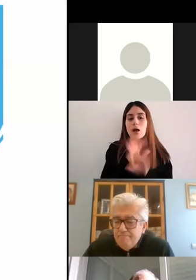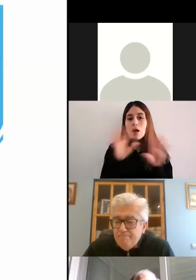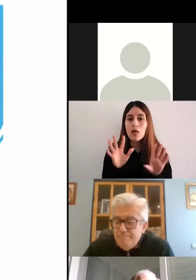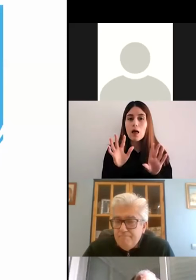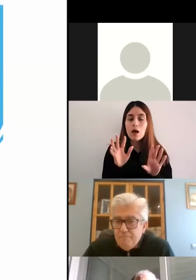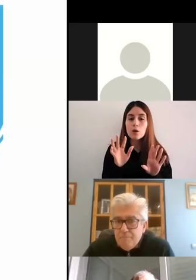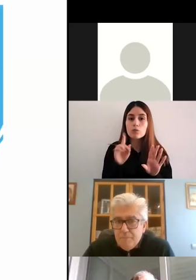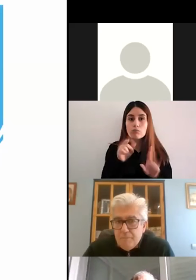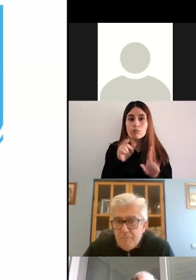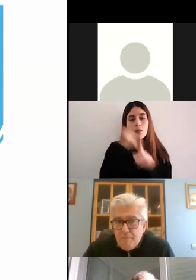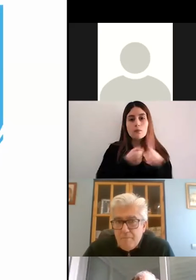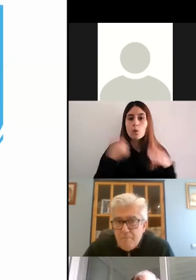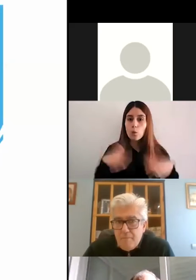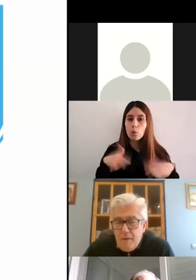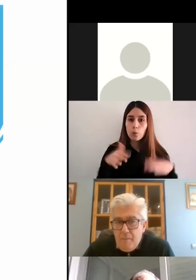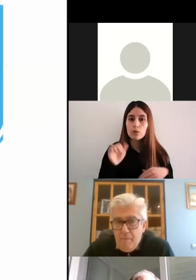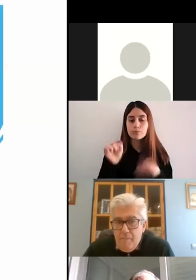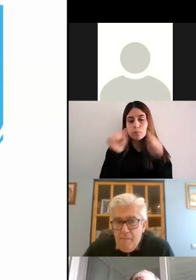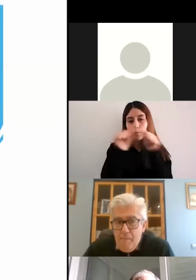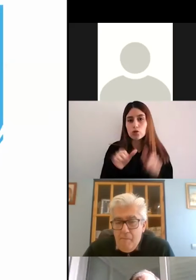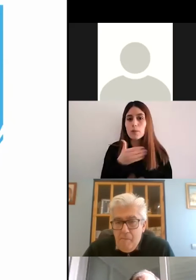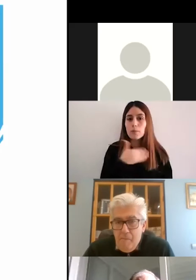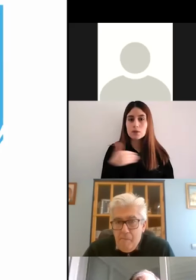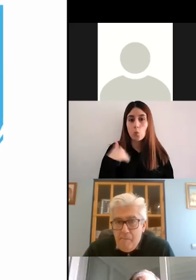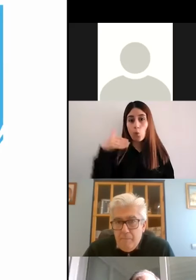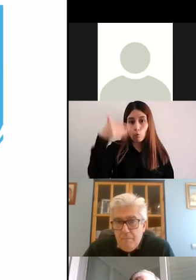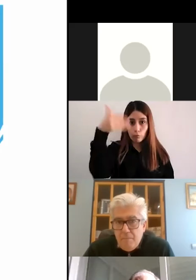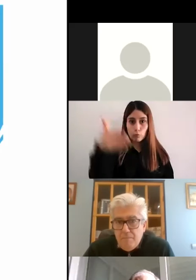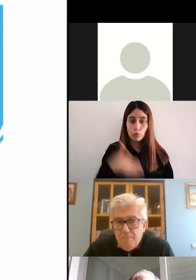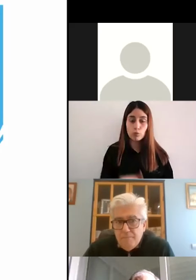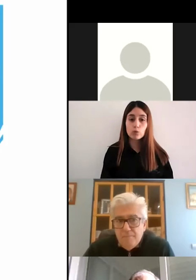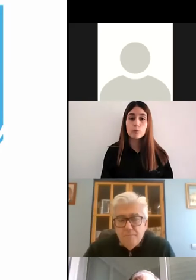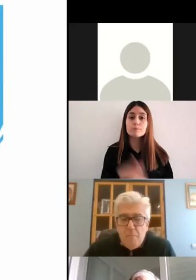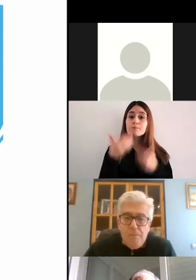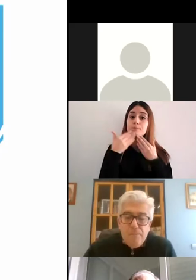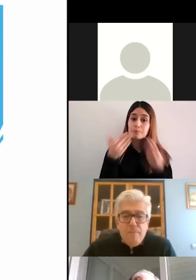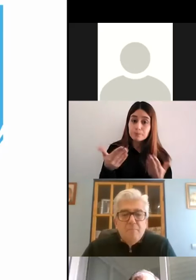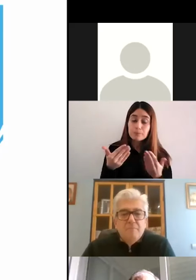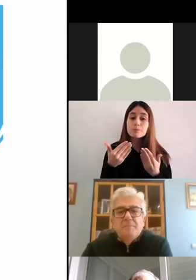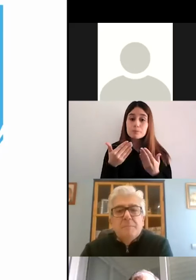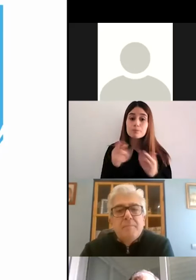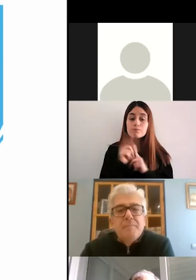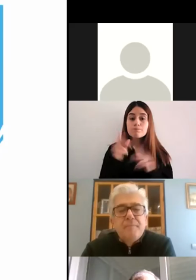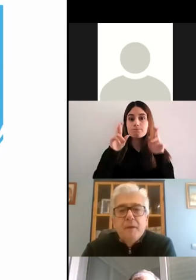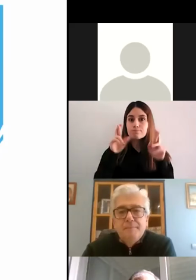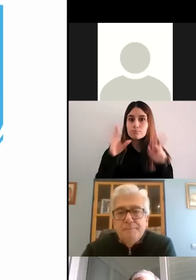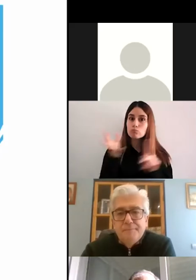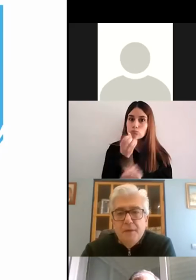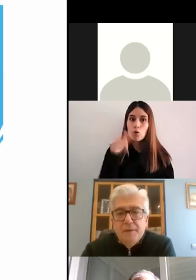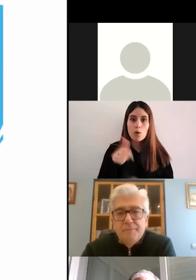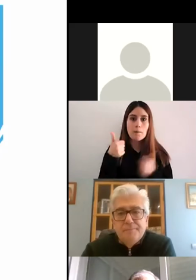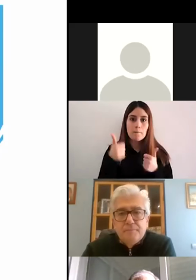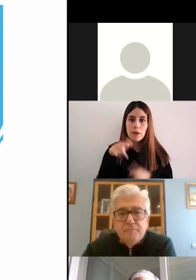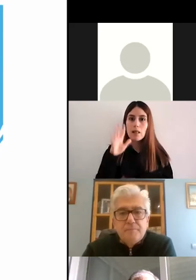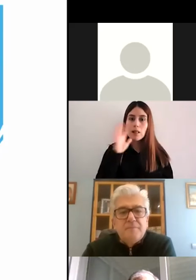um enorme desafio para os sistemas de saúde do futuro. Um bem-aja, um sucesso para a tarde de hoje. Muito obrigado